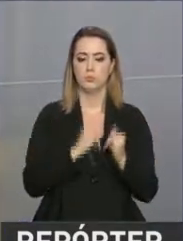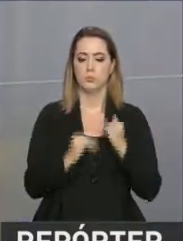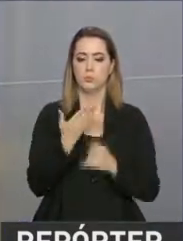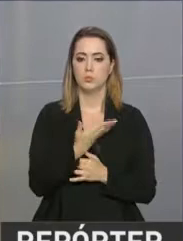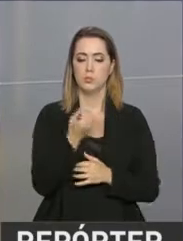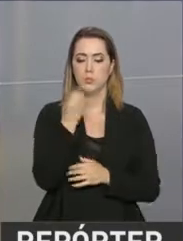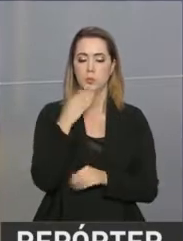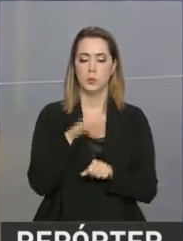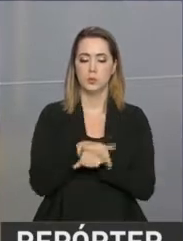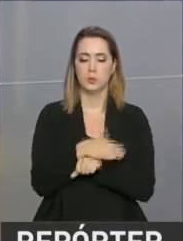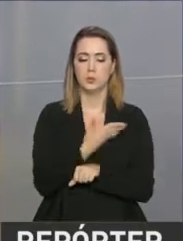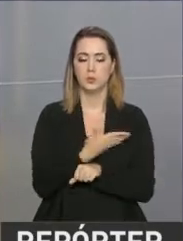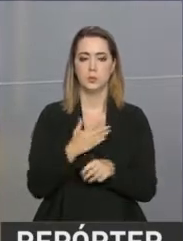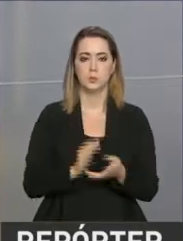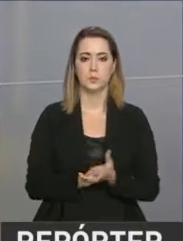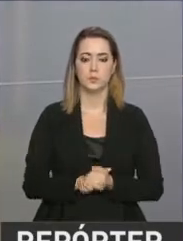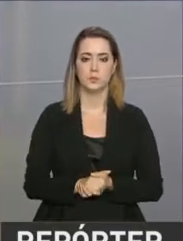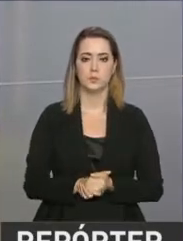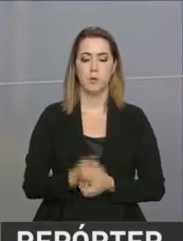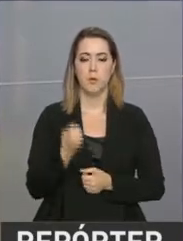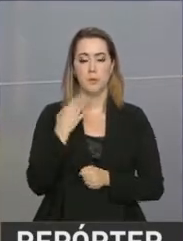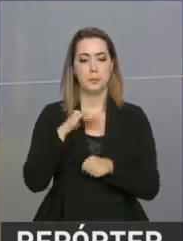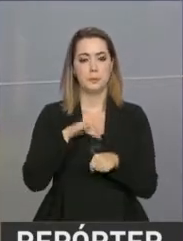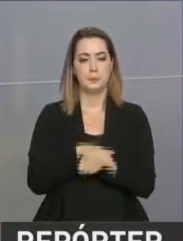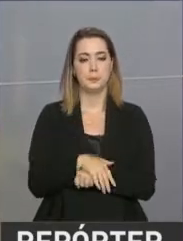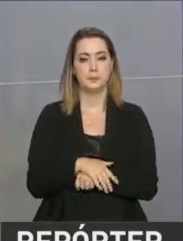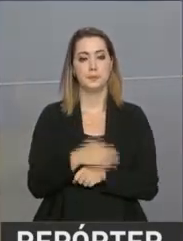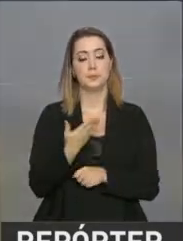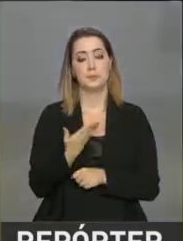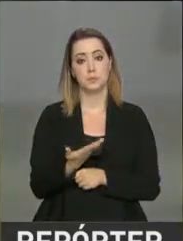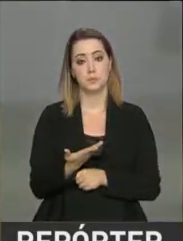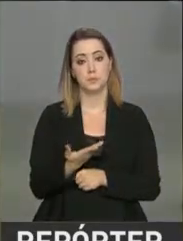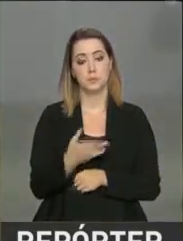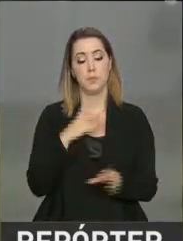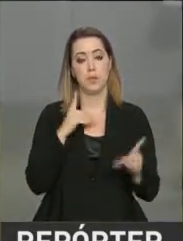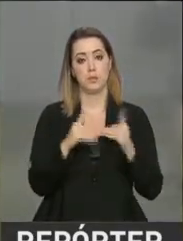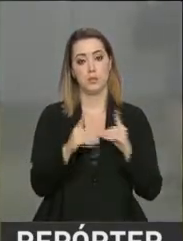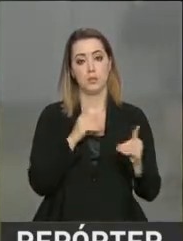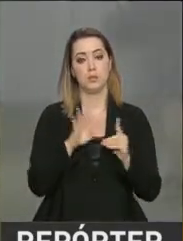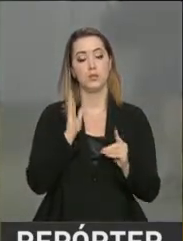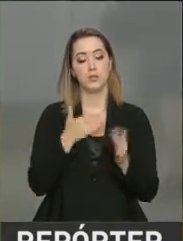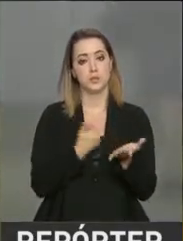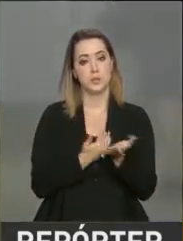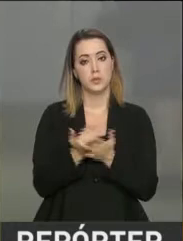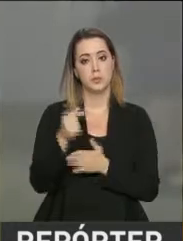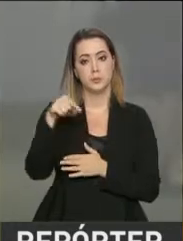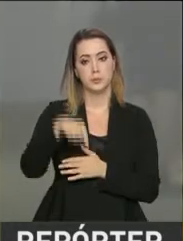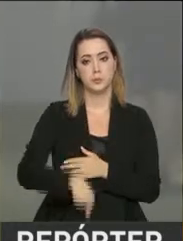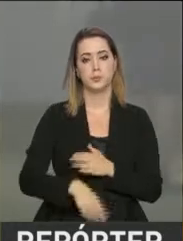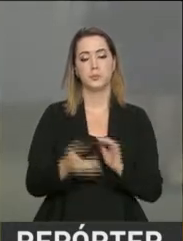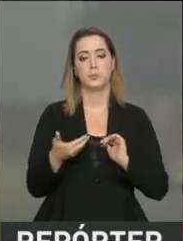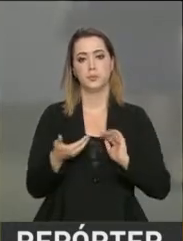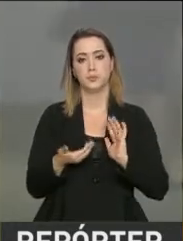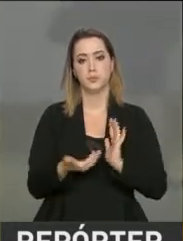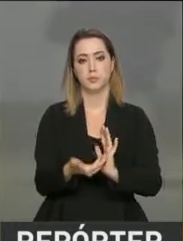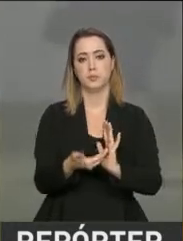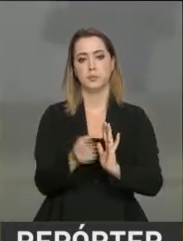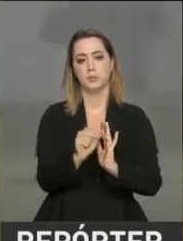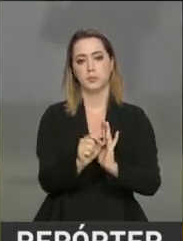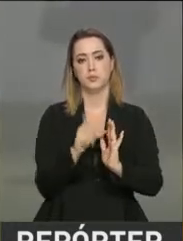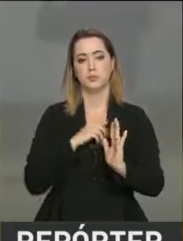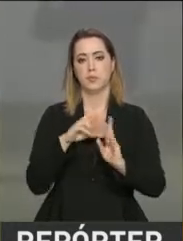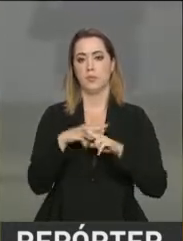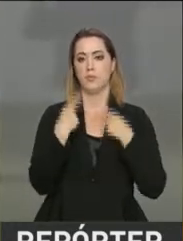gente. Boa noite, Paulo. Boa noite, Zé Luiz. Bom, essa discussão já começou aqui na Câmara dos Deputados. Houve